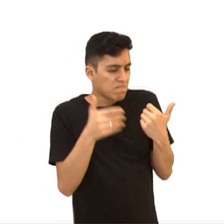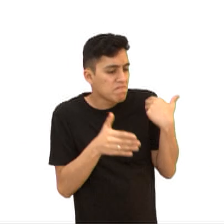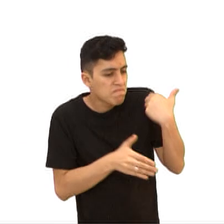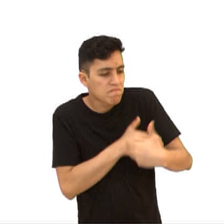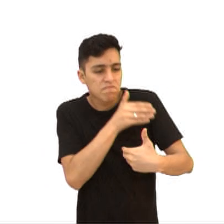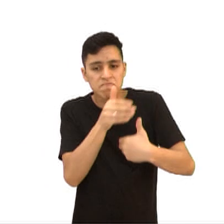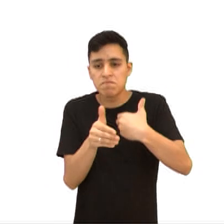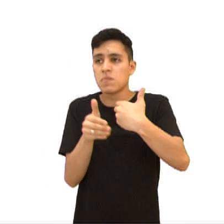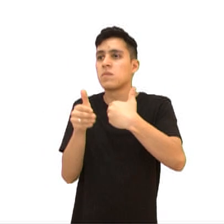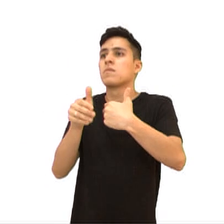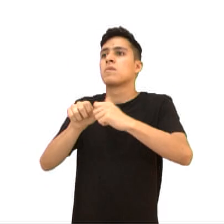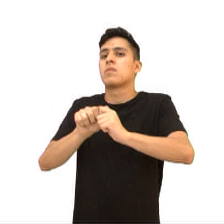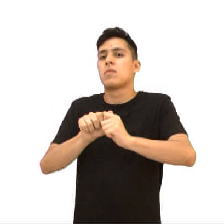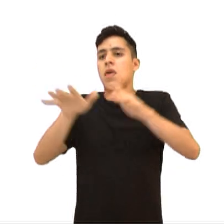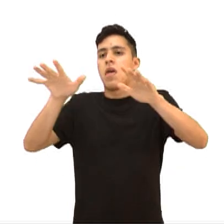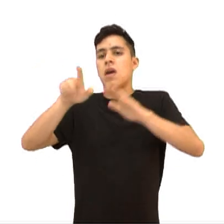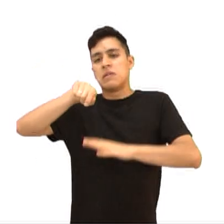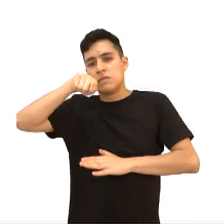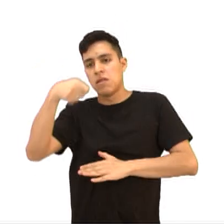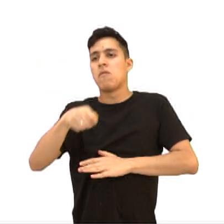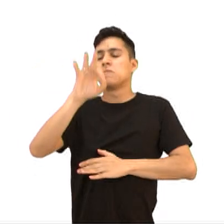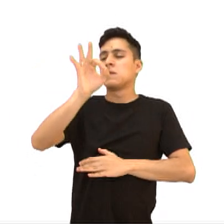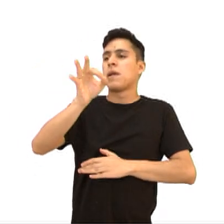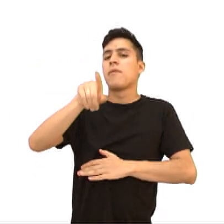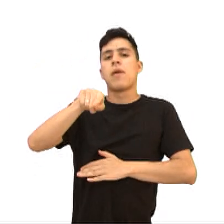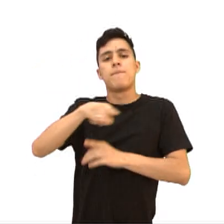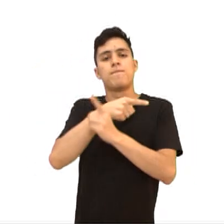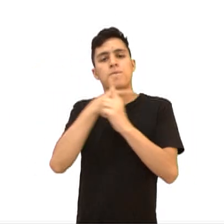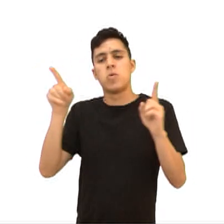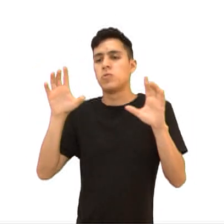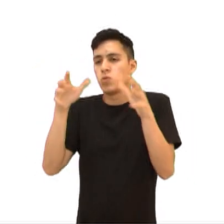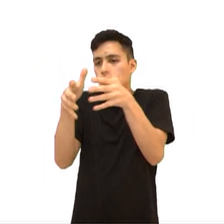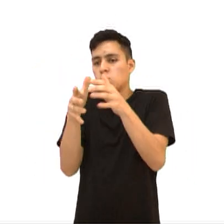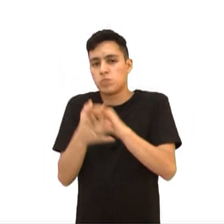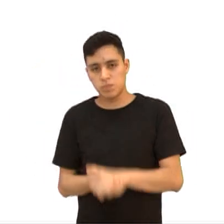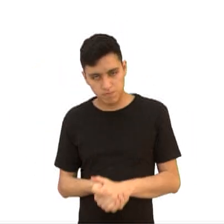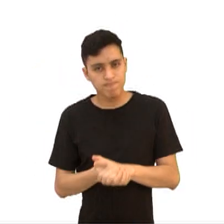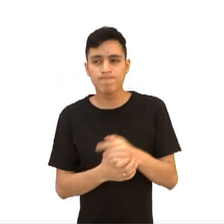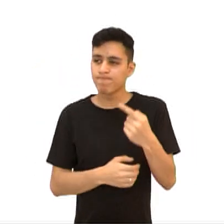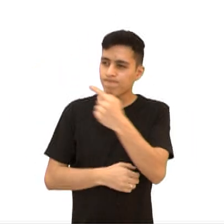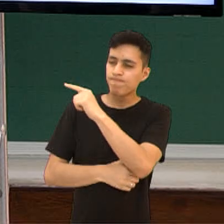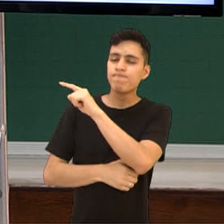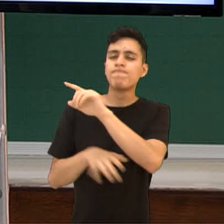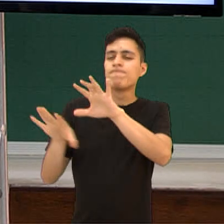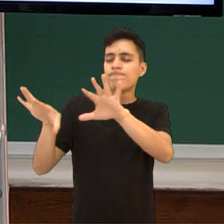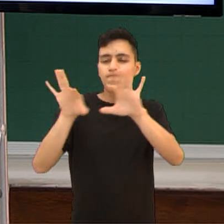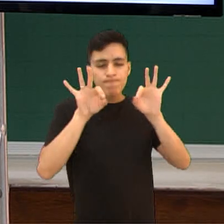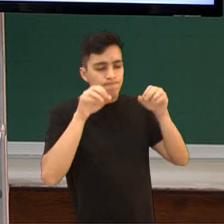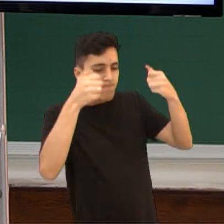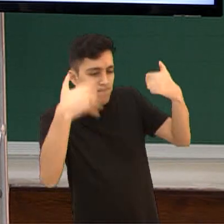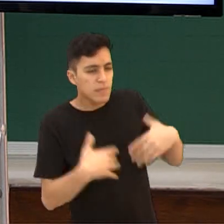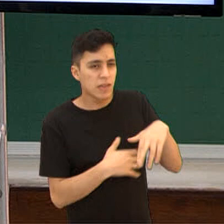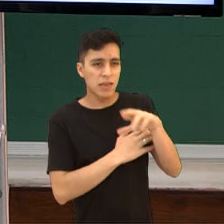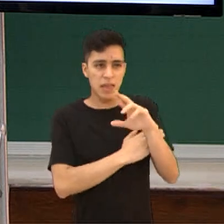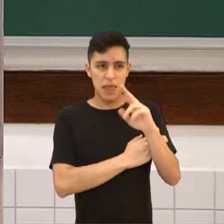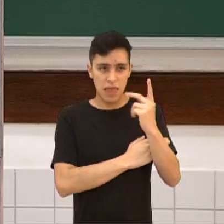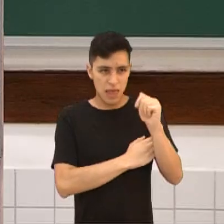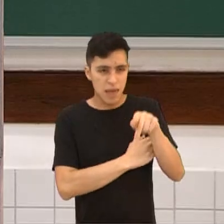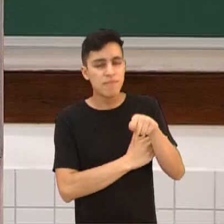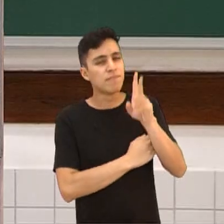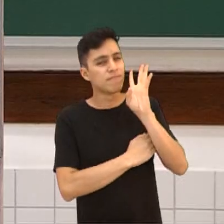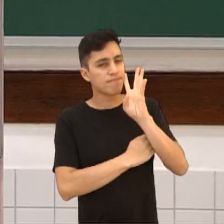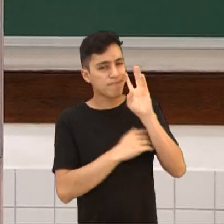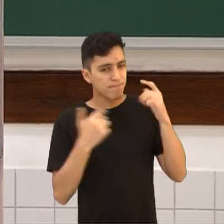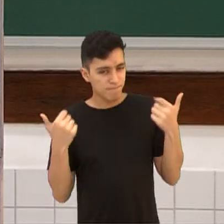tempo acabou ganhando conotação de gênero musical. O que nos interessa falar nessa aula é o rap. Rap é legal,